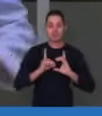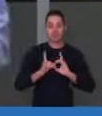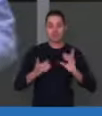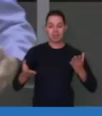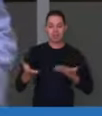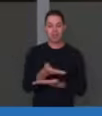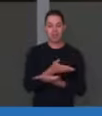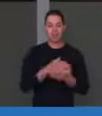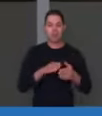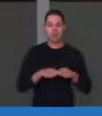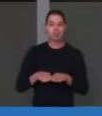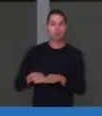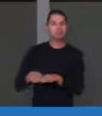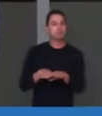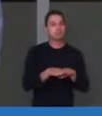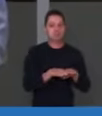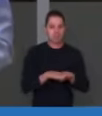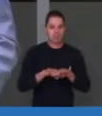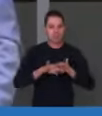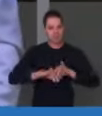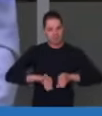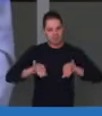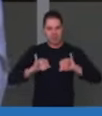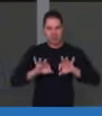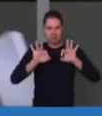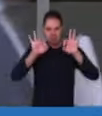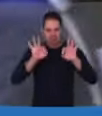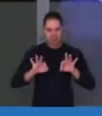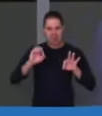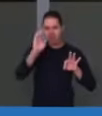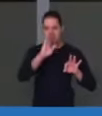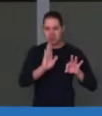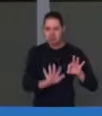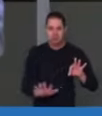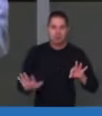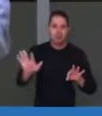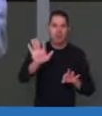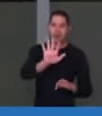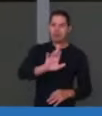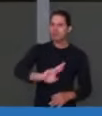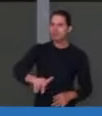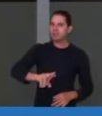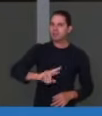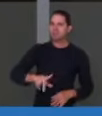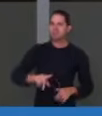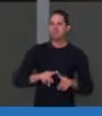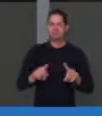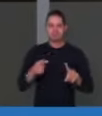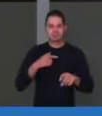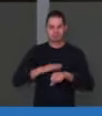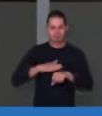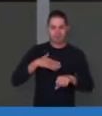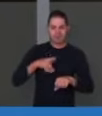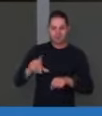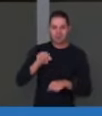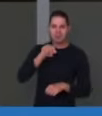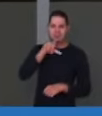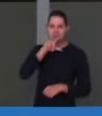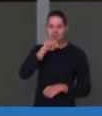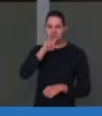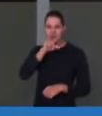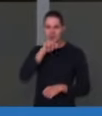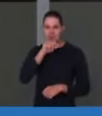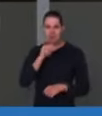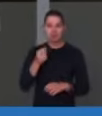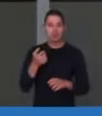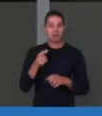dissemina a informação correta em todo território nacional. Mas eu separei aqui um tweet que eu escrevi